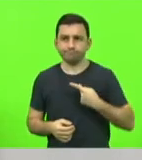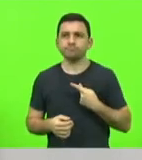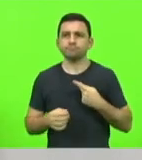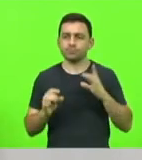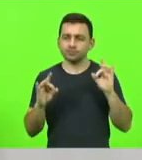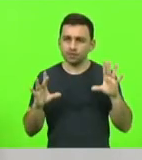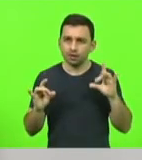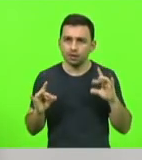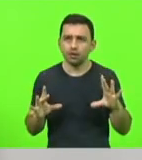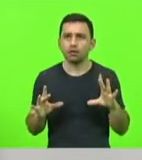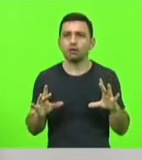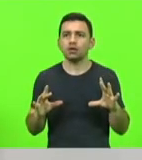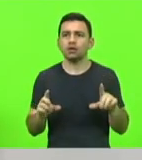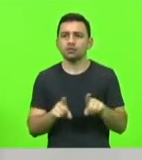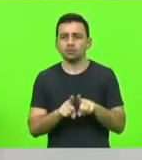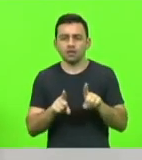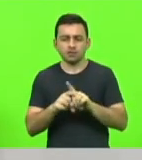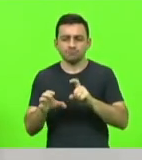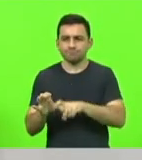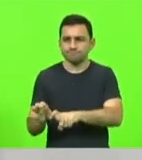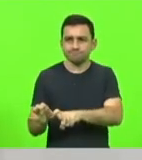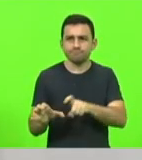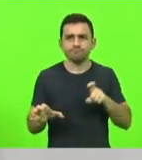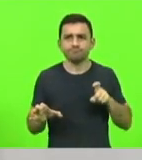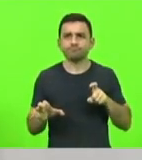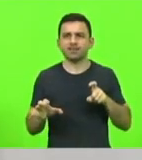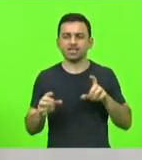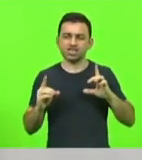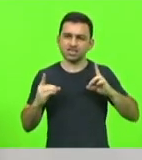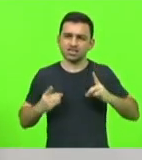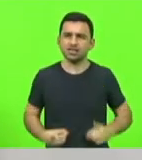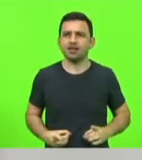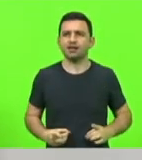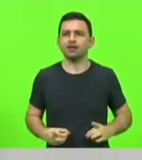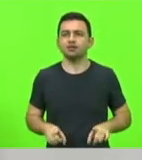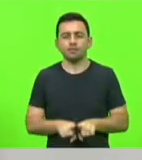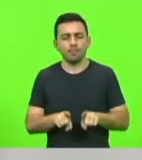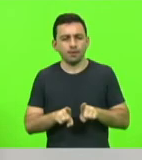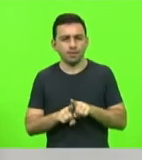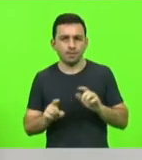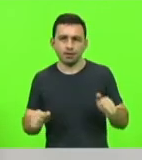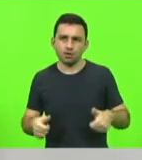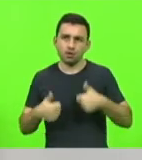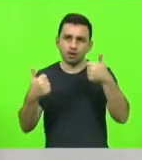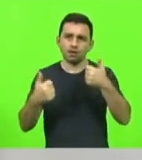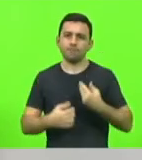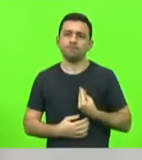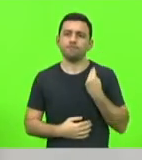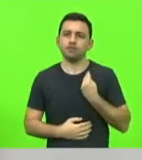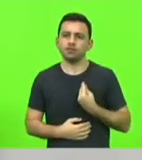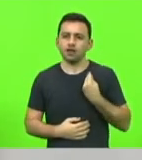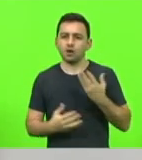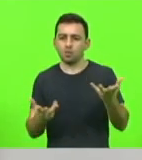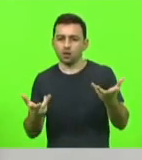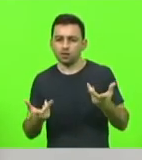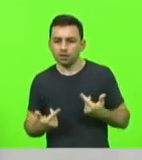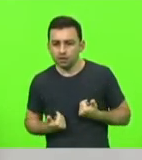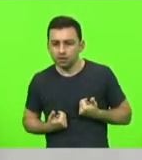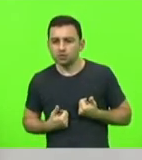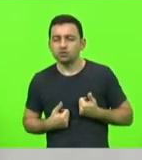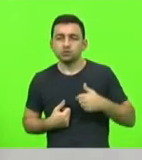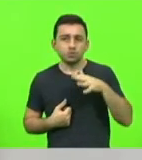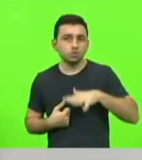especiais, a independência, a dignidade e a melhoria da qualidade de vida dos